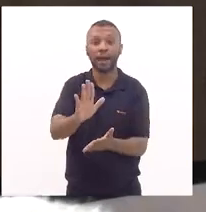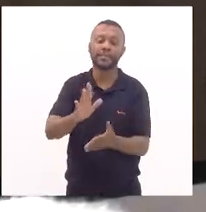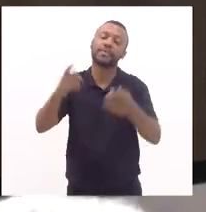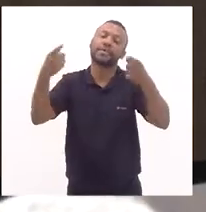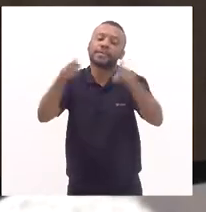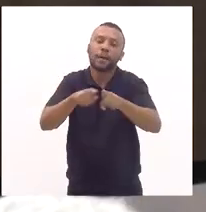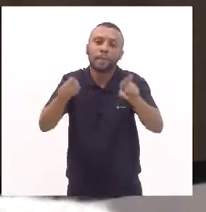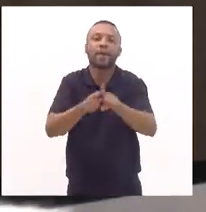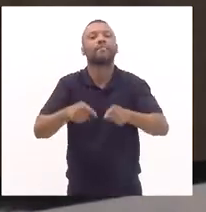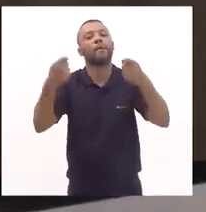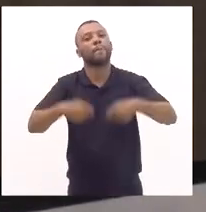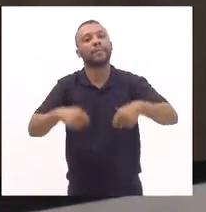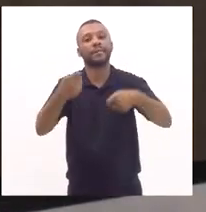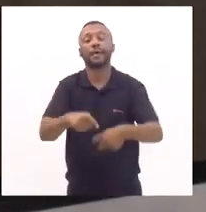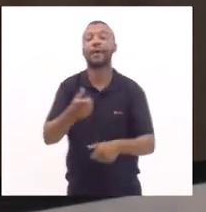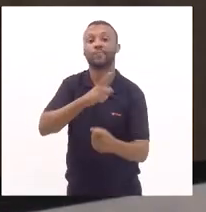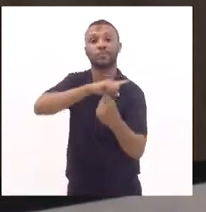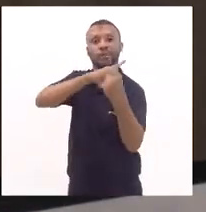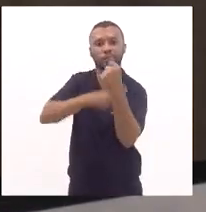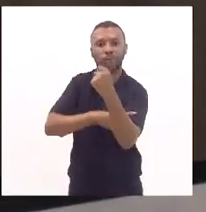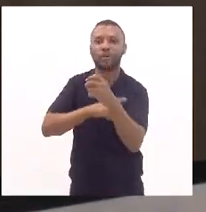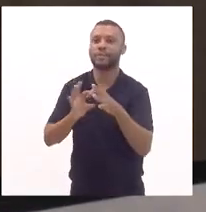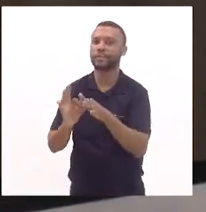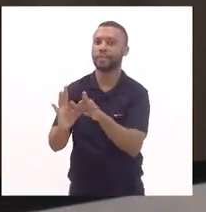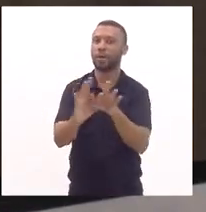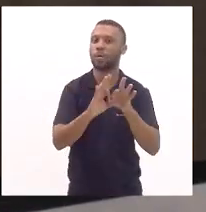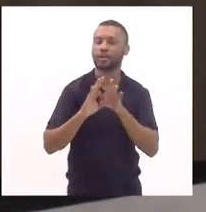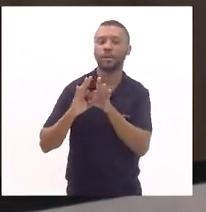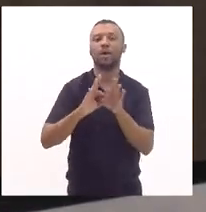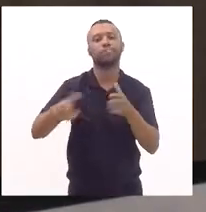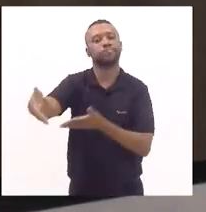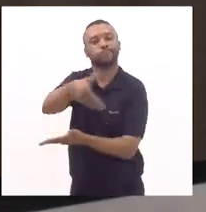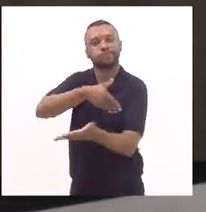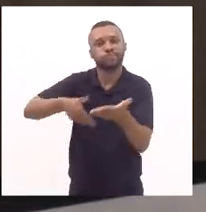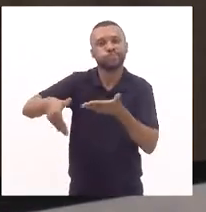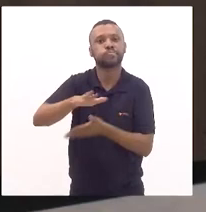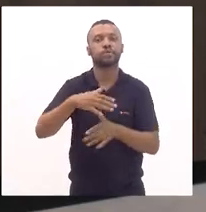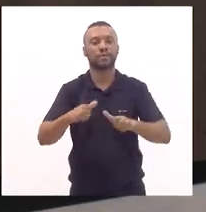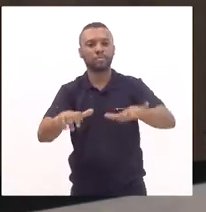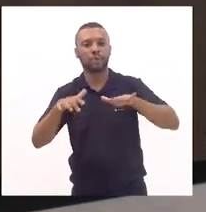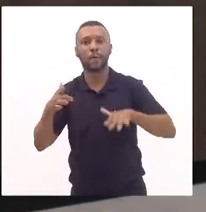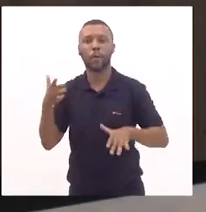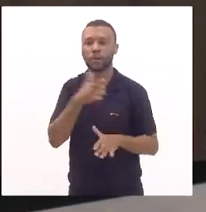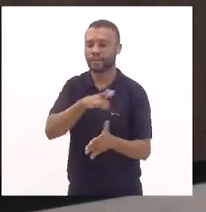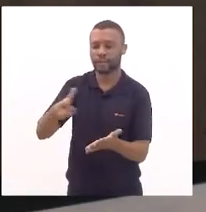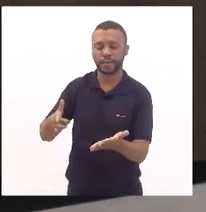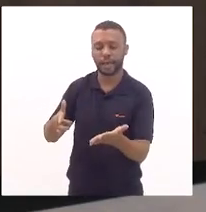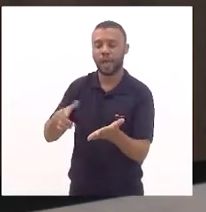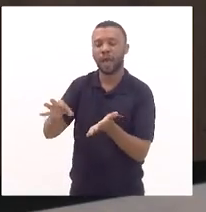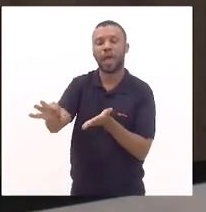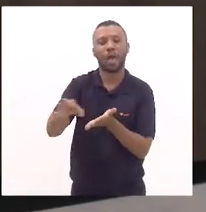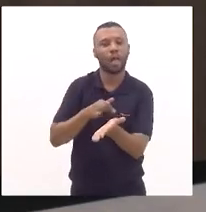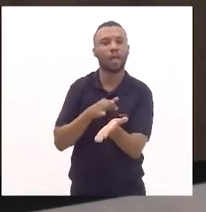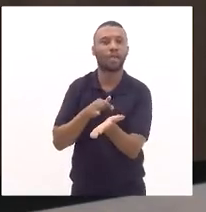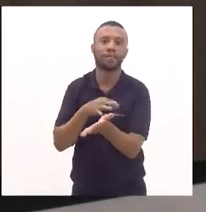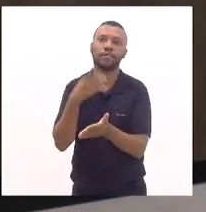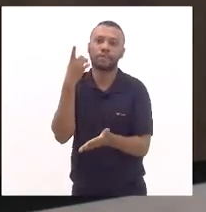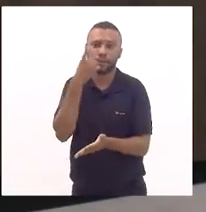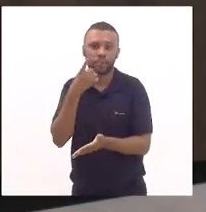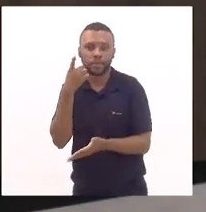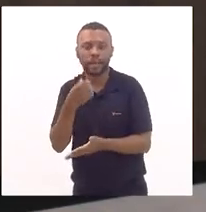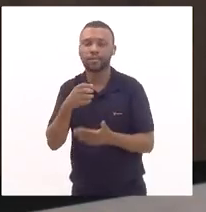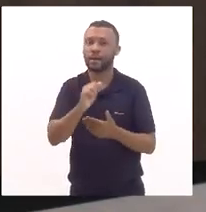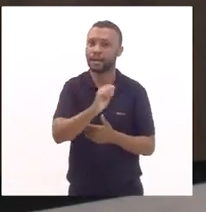precisar também da força e da unidade desse parlamento para ser regulamentada. Então, o deputado Jairo, o deputado André, que são